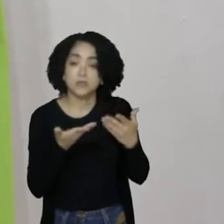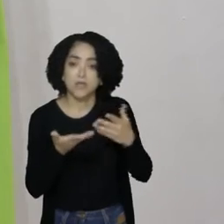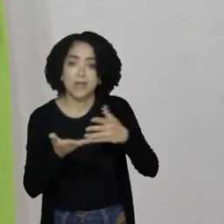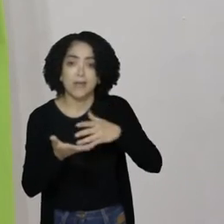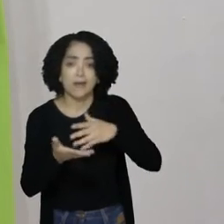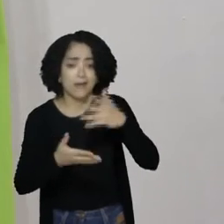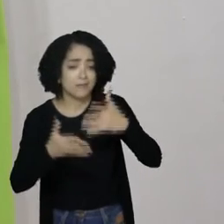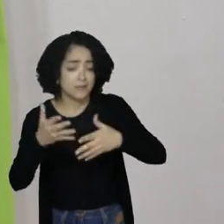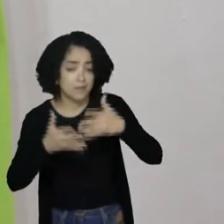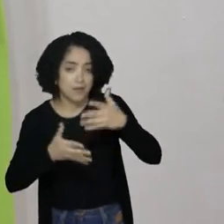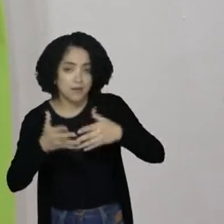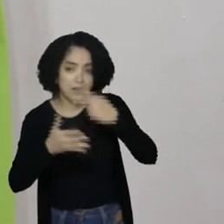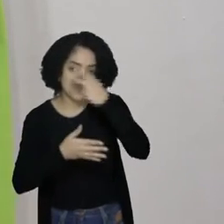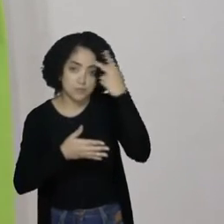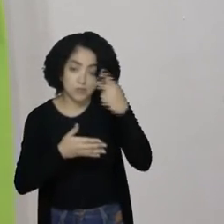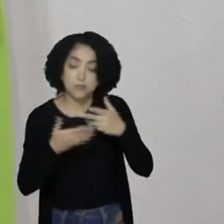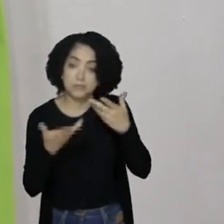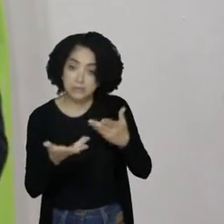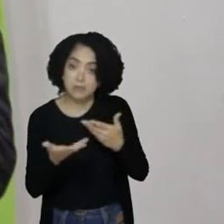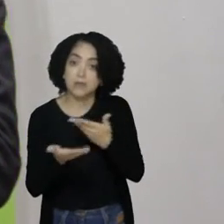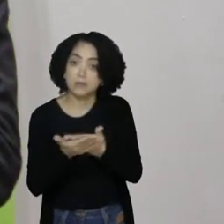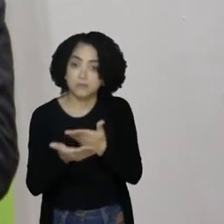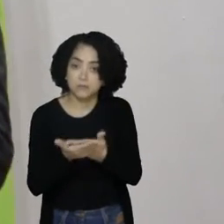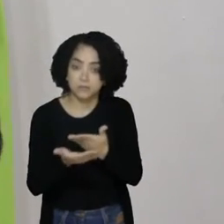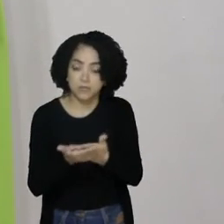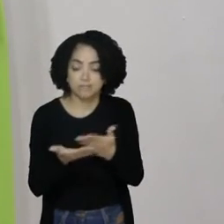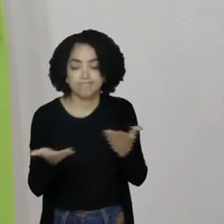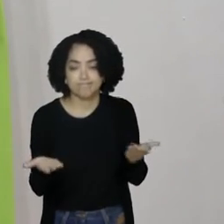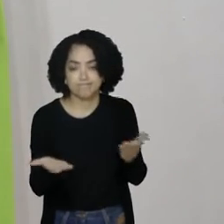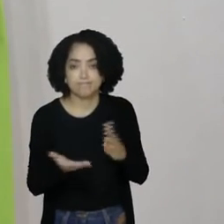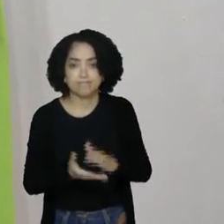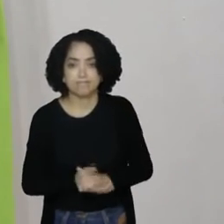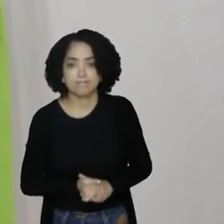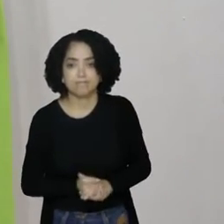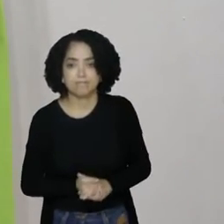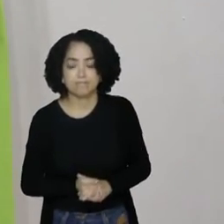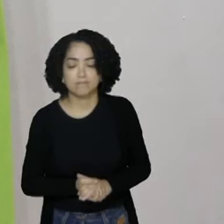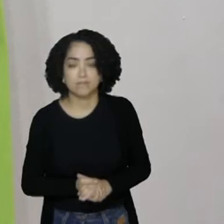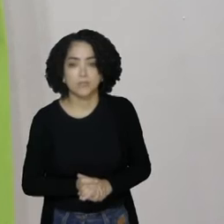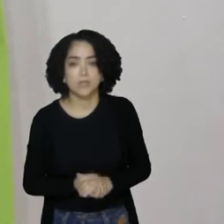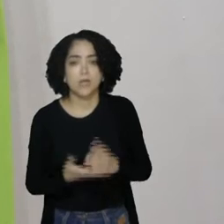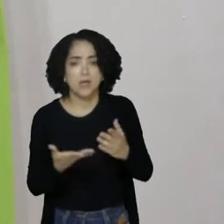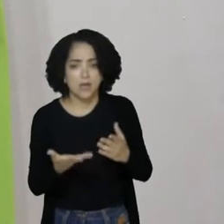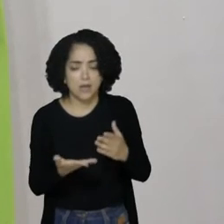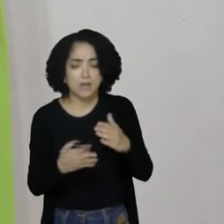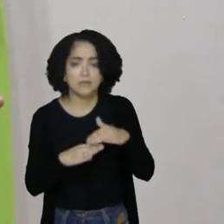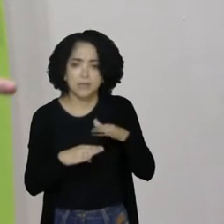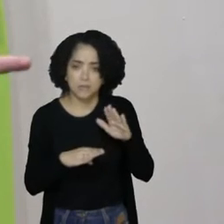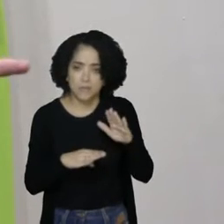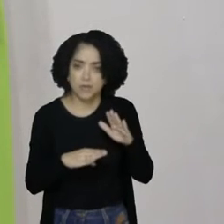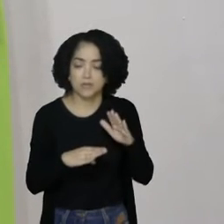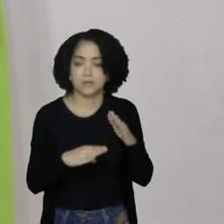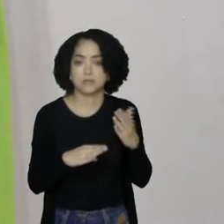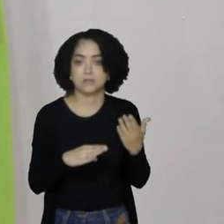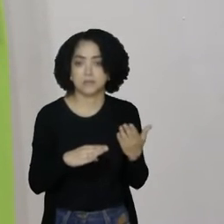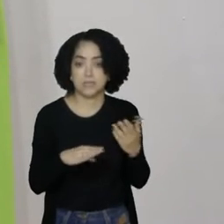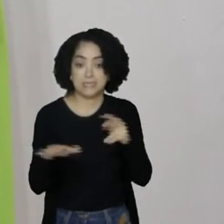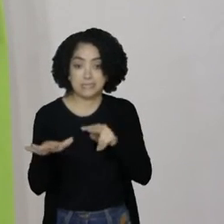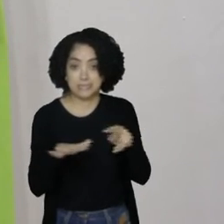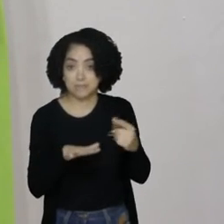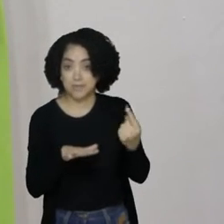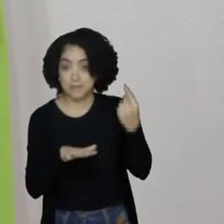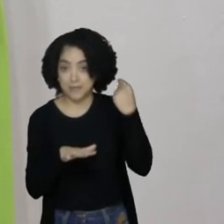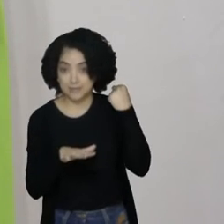quer estudar. Não conseguem nada além disso. E tem mais. Na semana